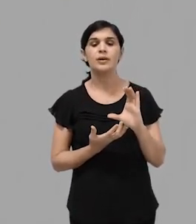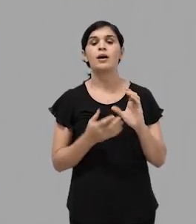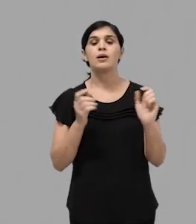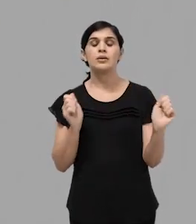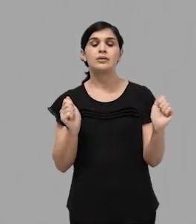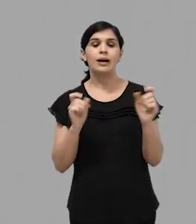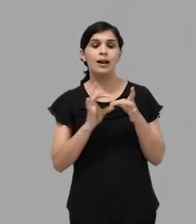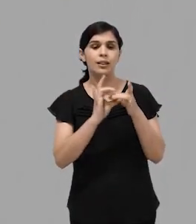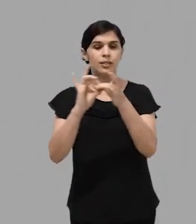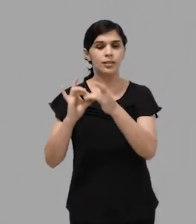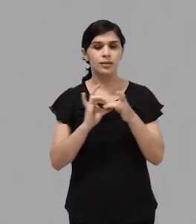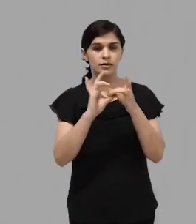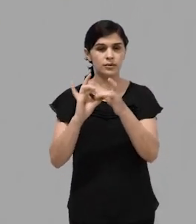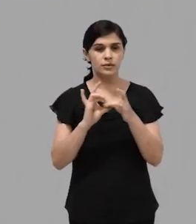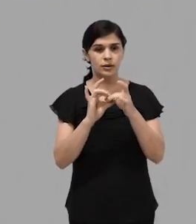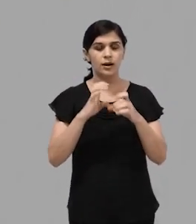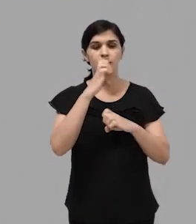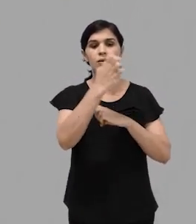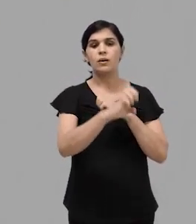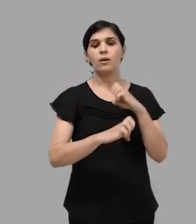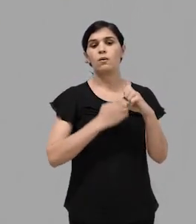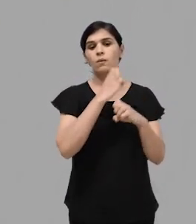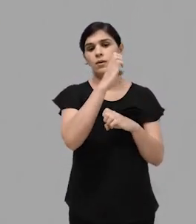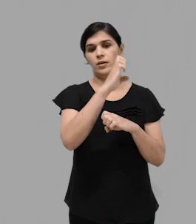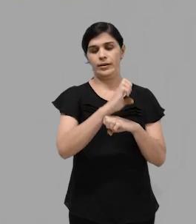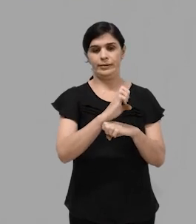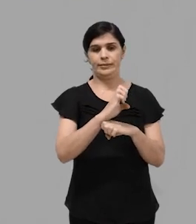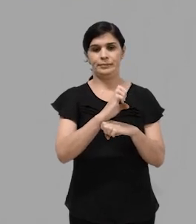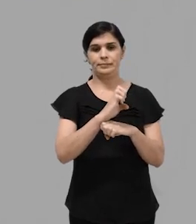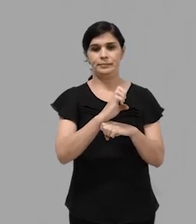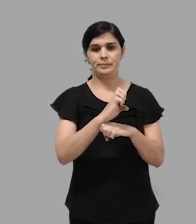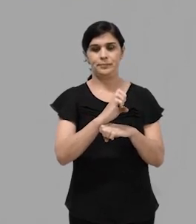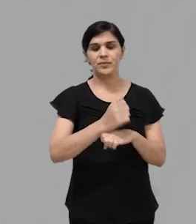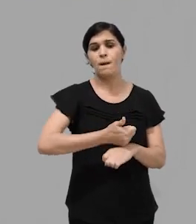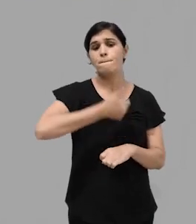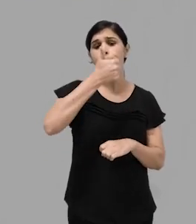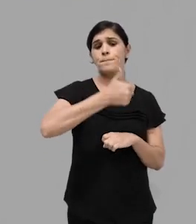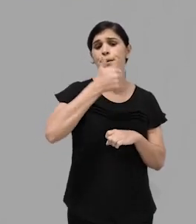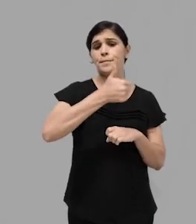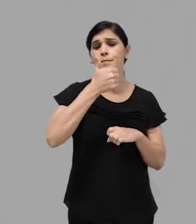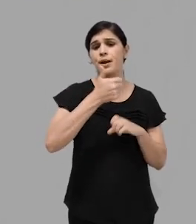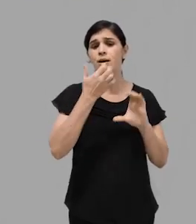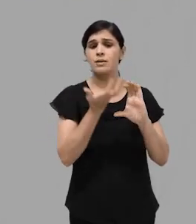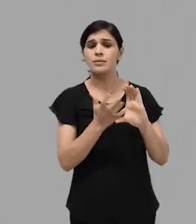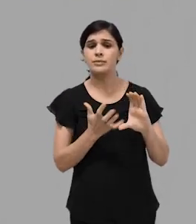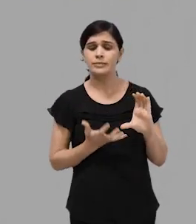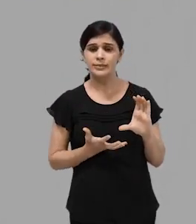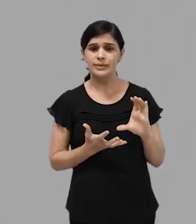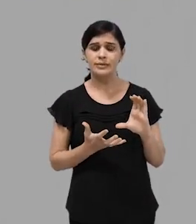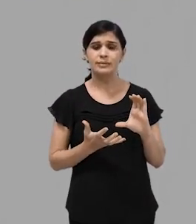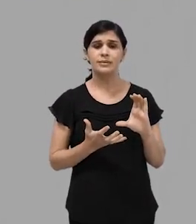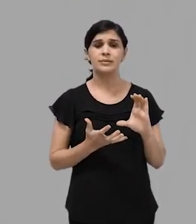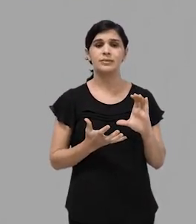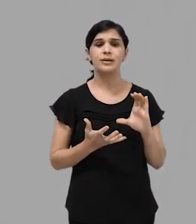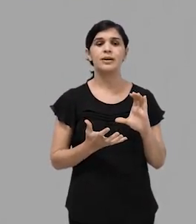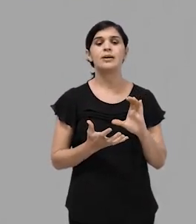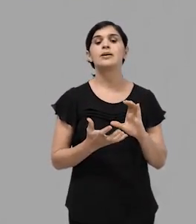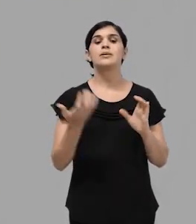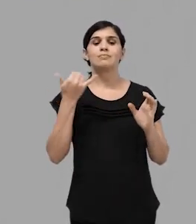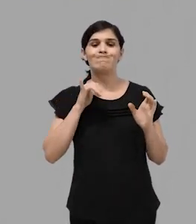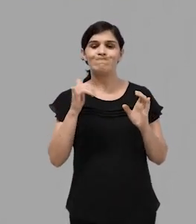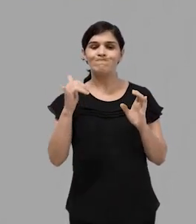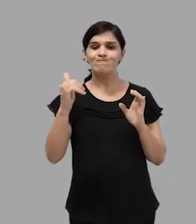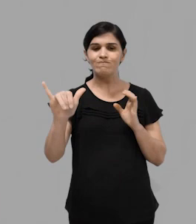ou a entrada do elétron. Como primeira propriedade, a energia de ionização ou potencial